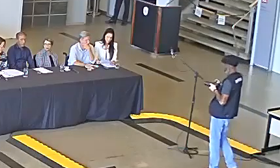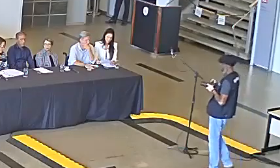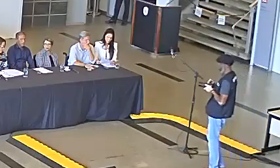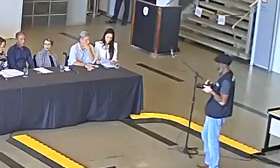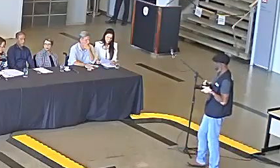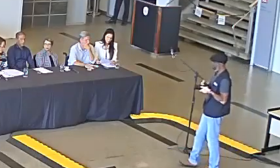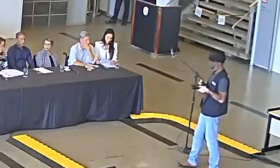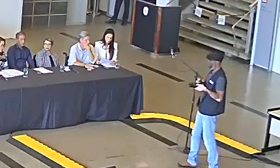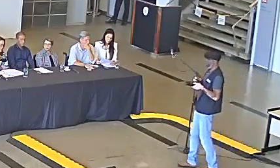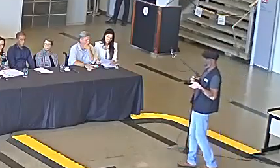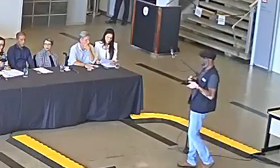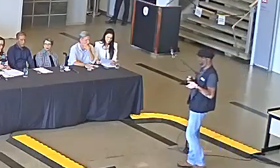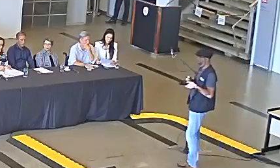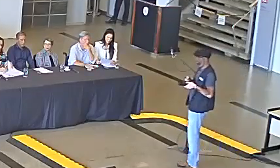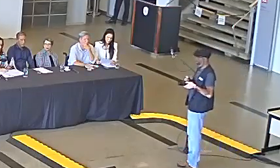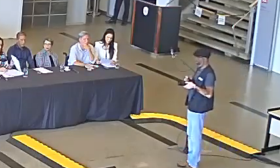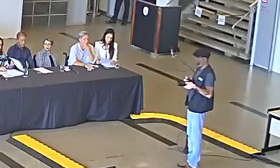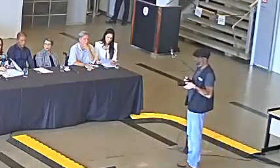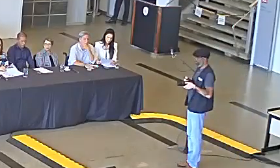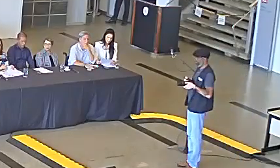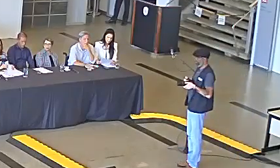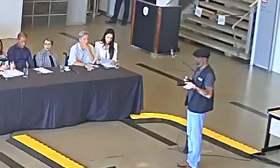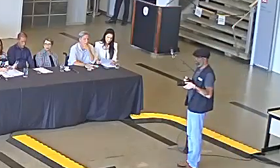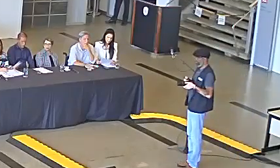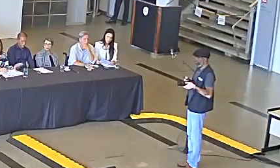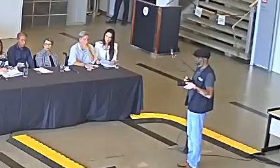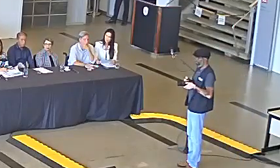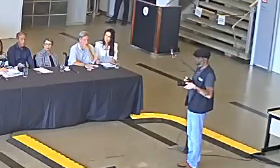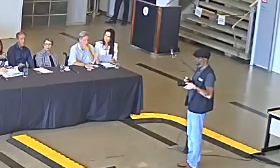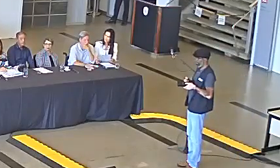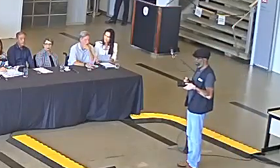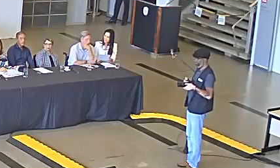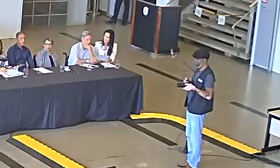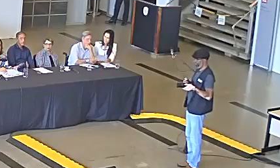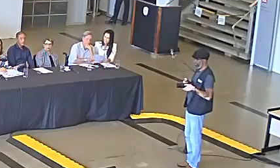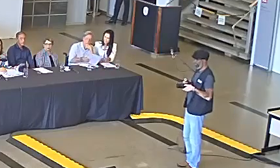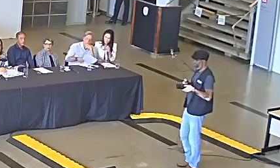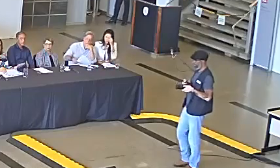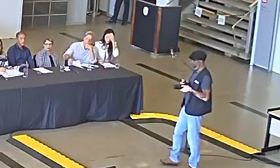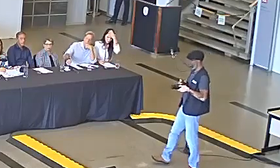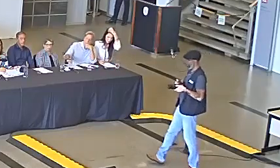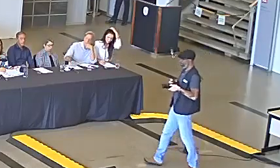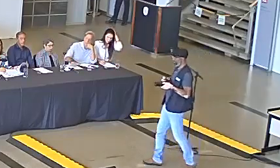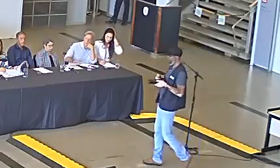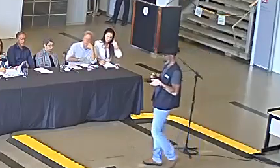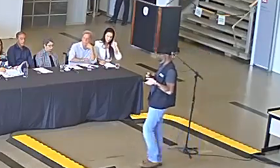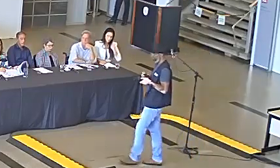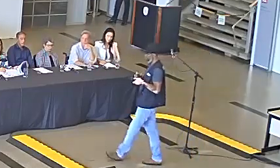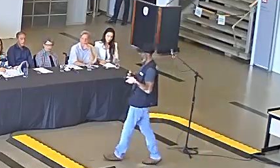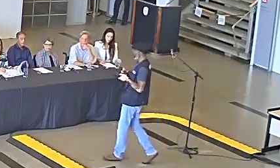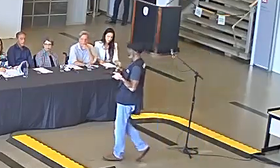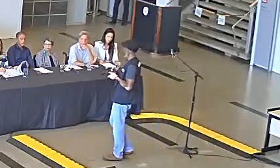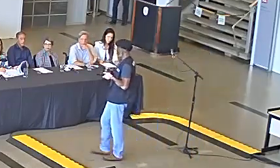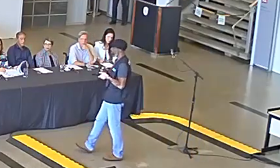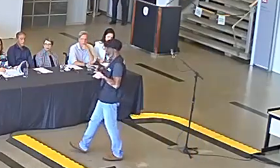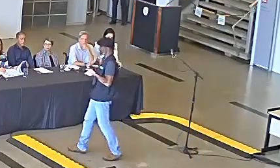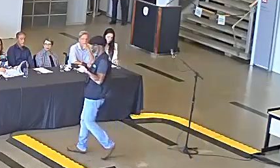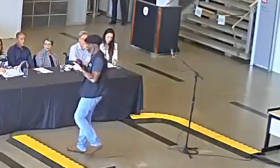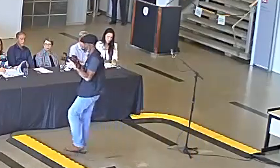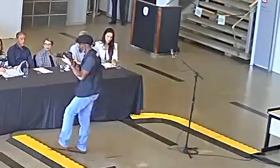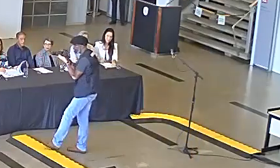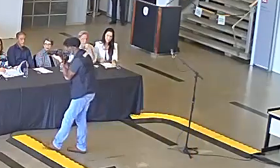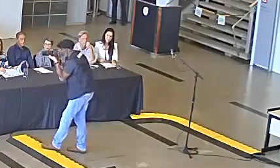dificultou sumariamente a todas as pessoas que necessitam desse transporte, dessa gratuidade. E eu venho